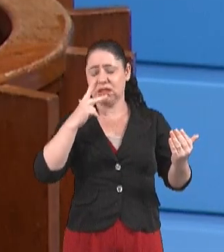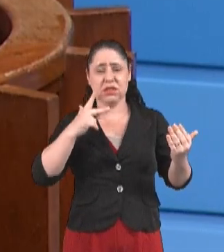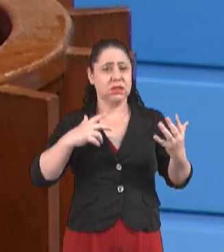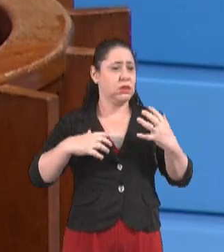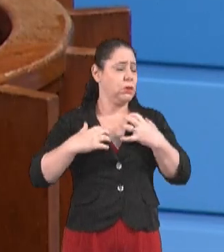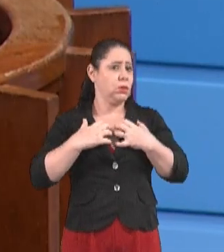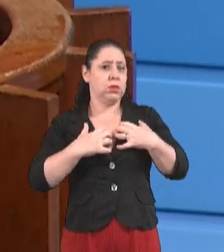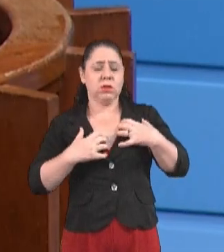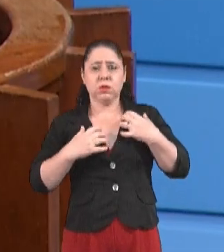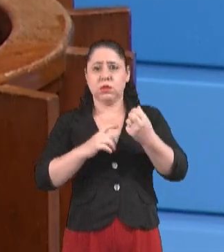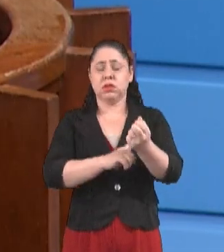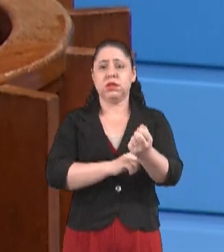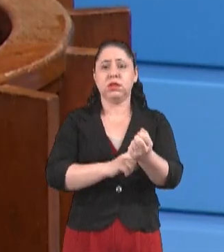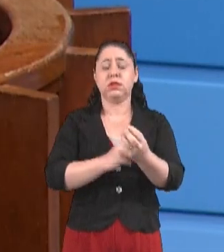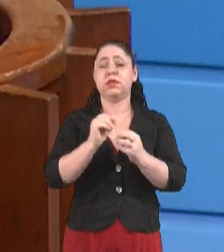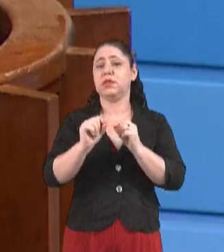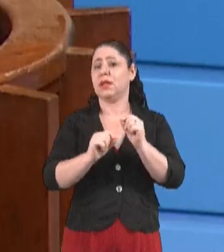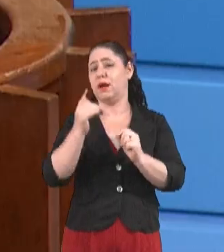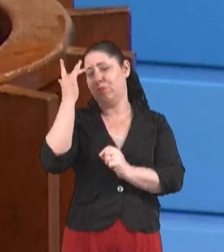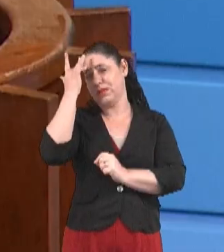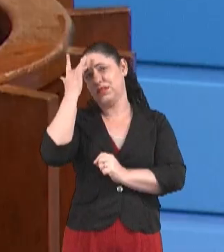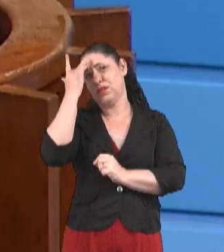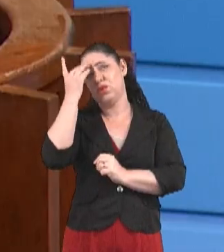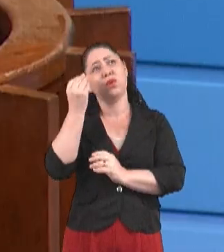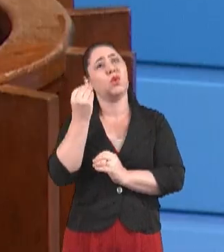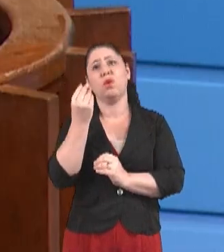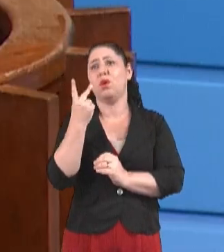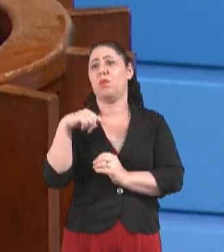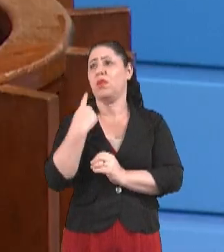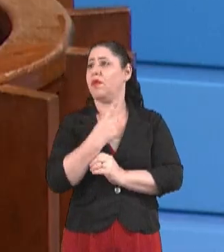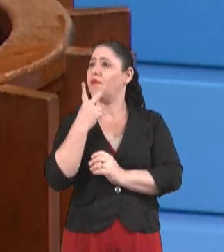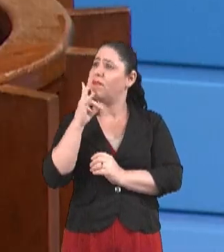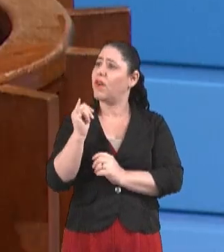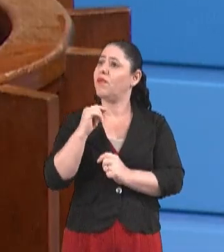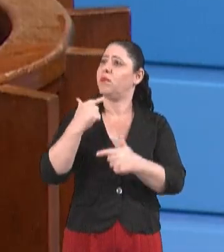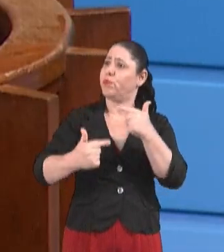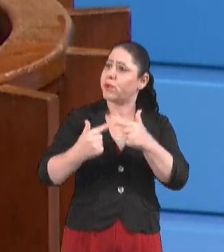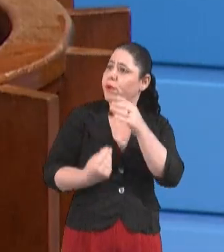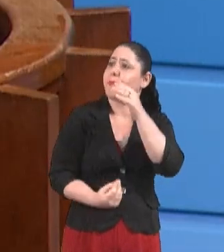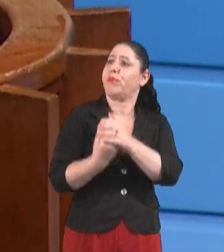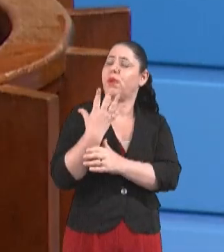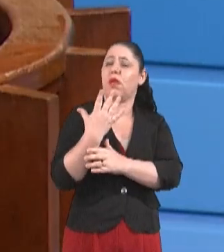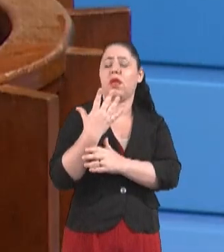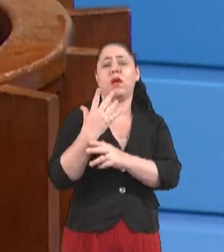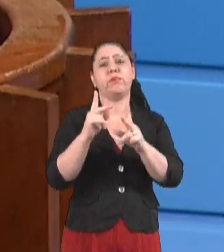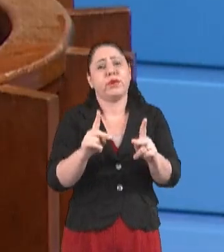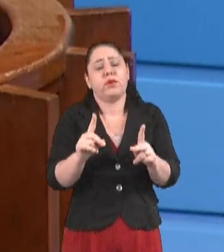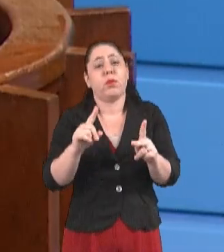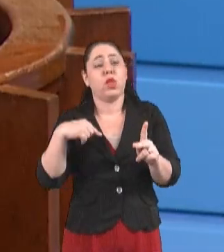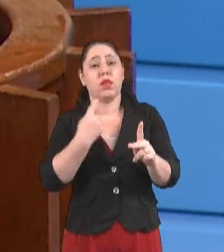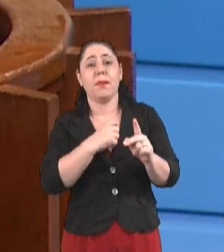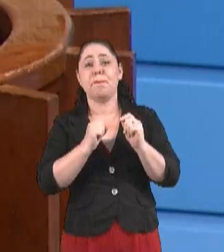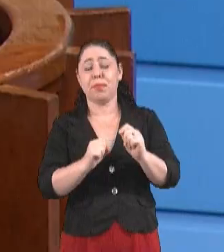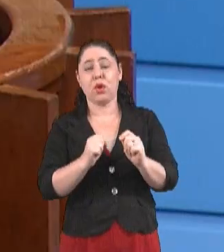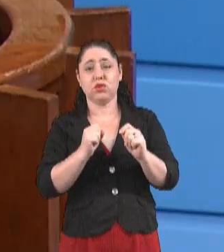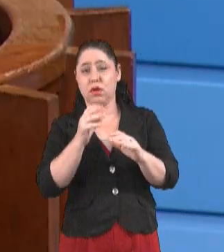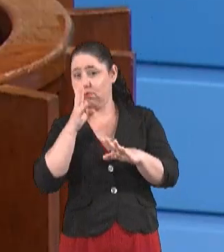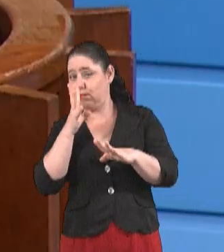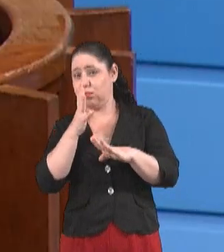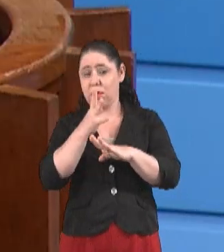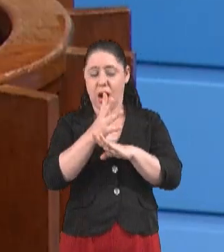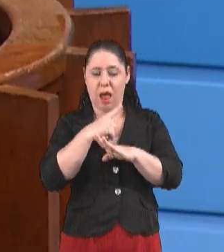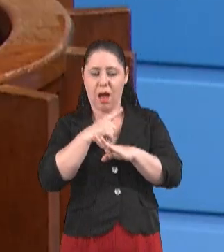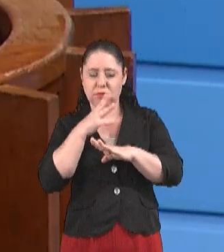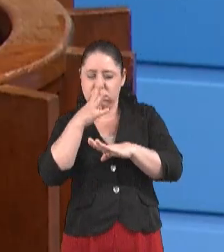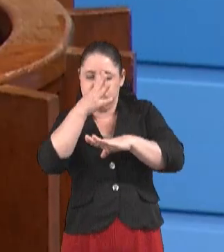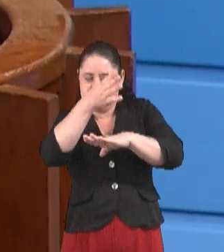desespero de pensar como que nós vamos estabelecer políticas públicas para que a gente possa adentrar